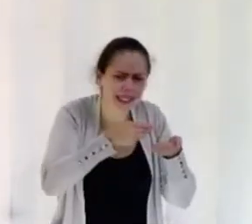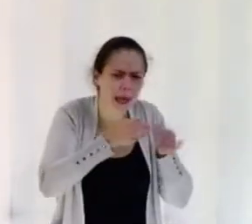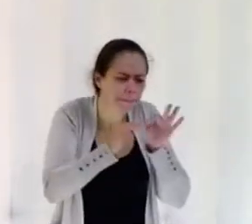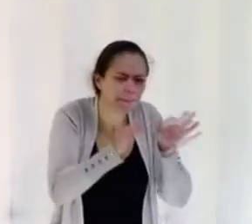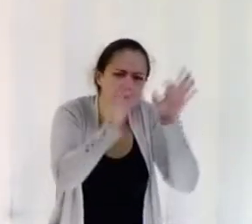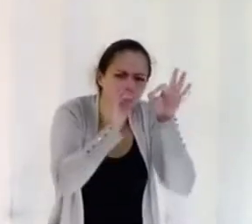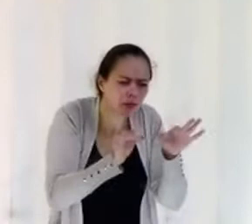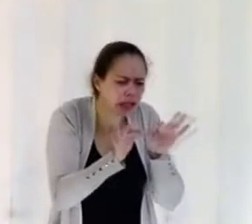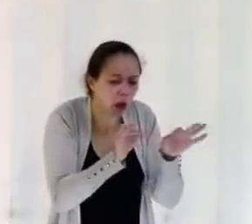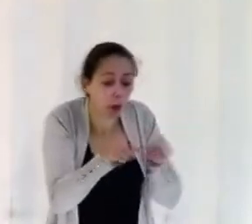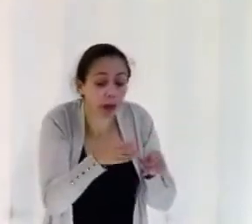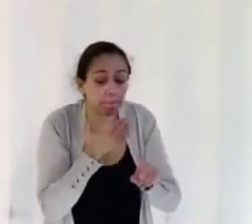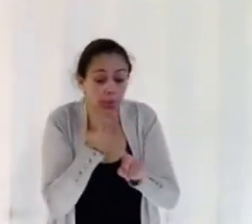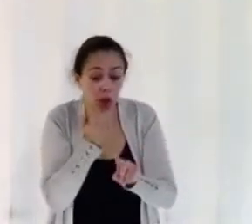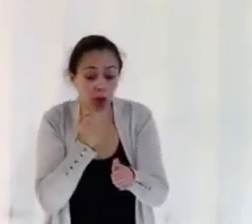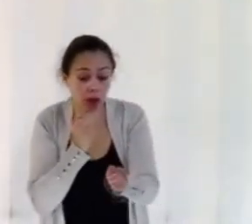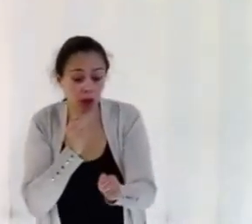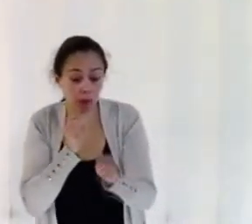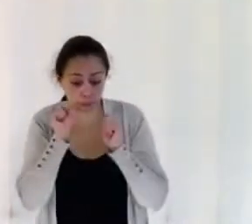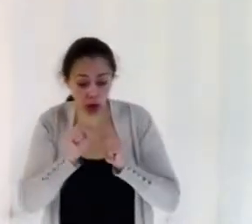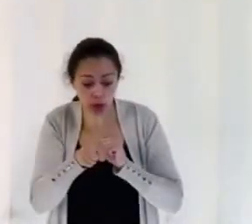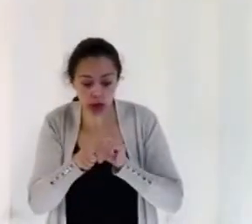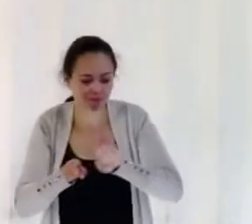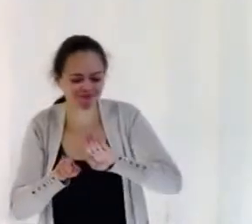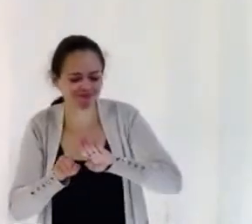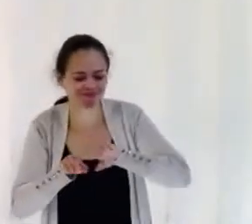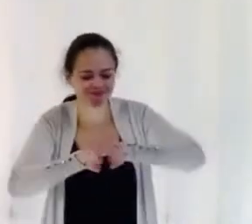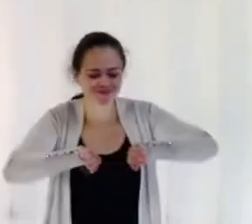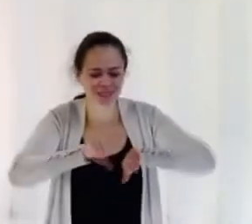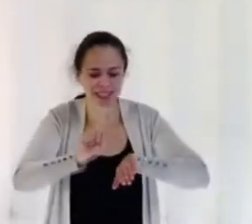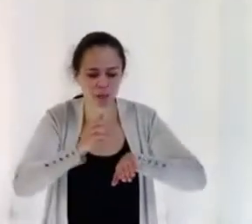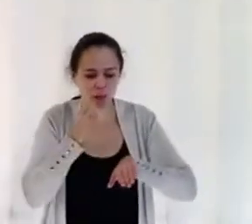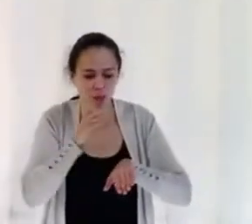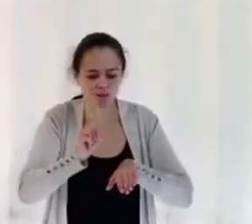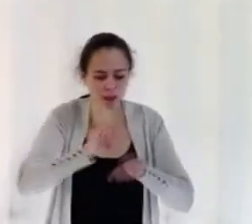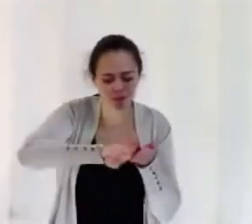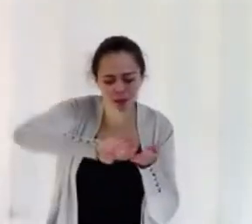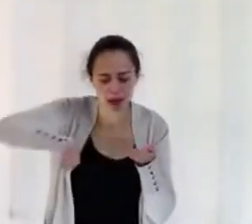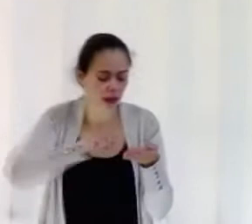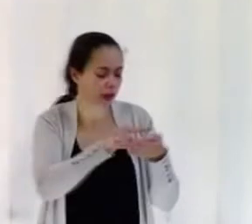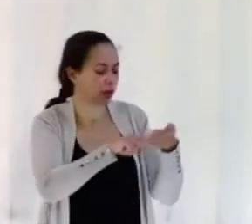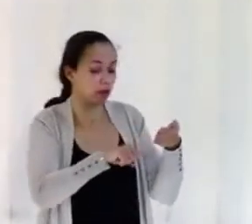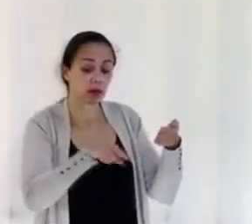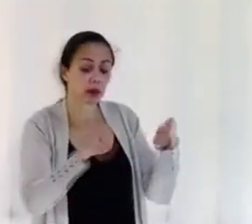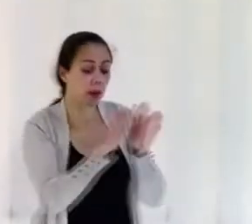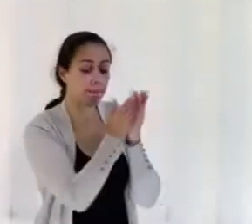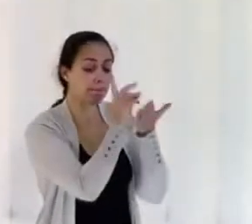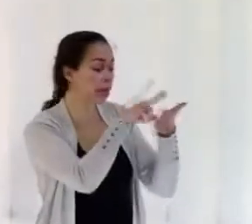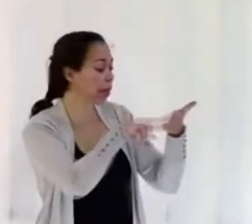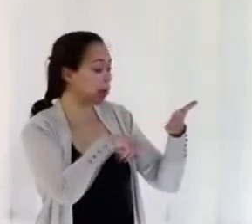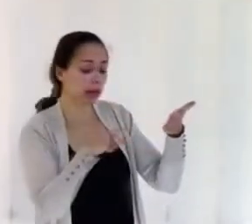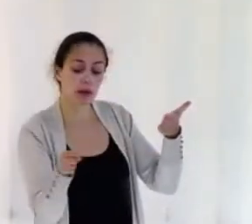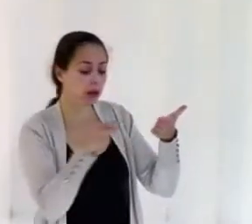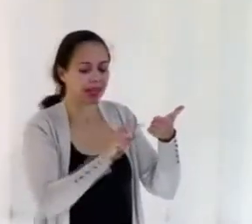eles eram tão meticulosos com isso, que naquele tempo, se